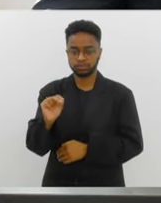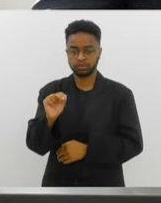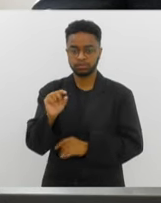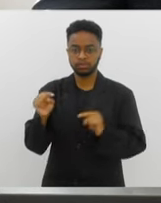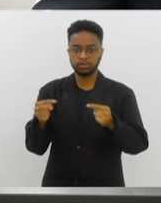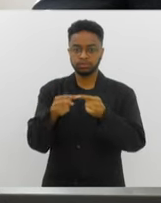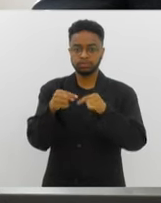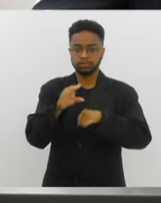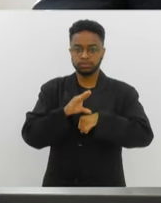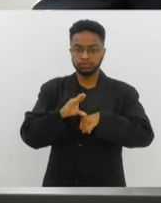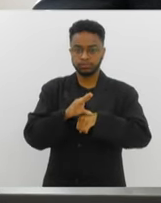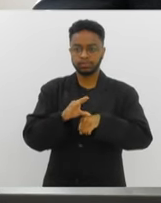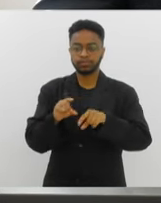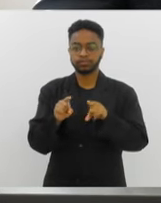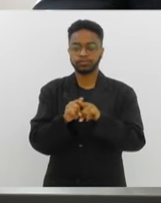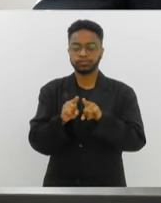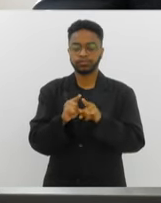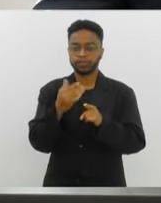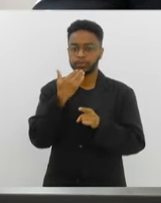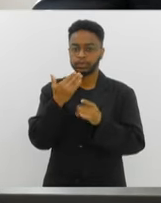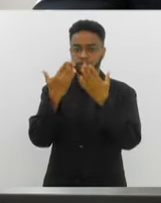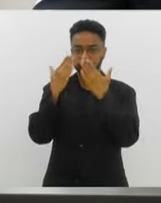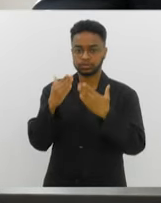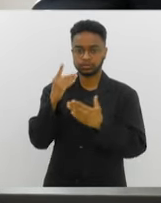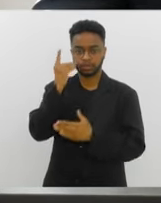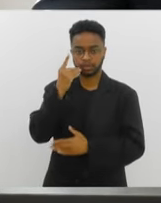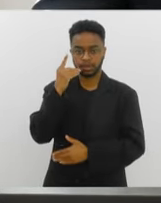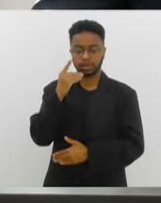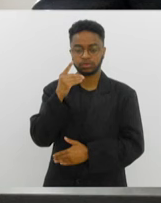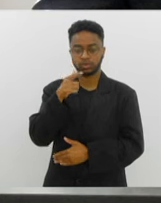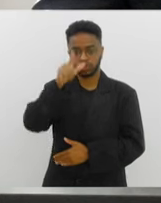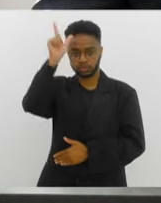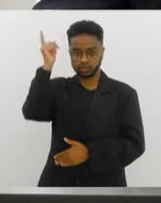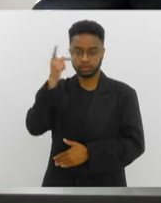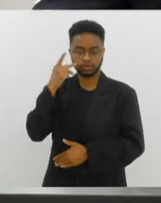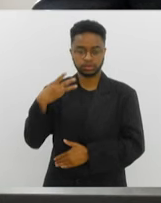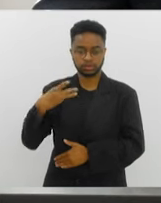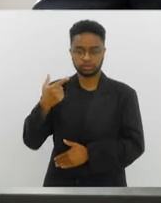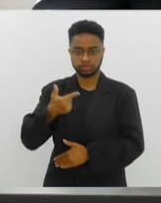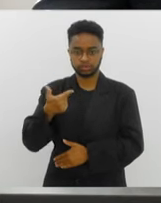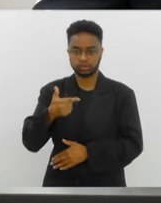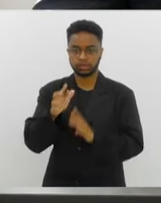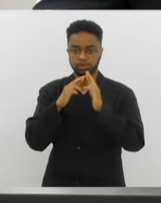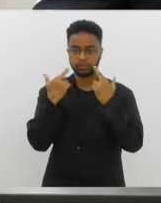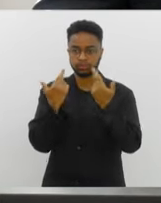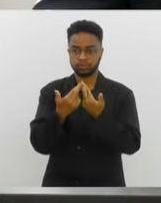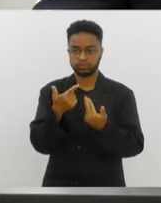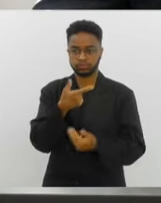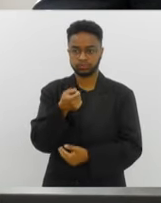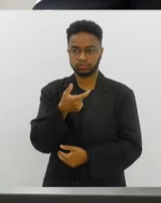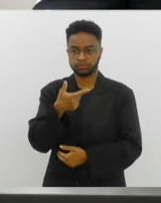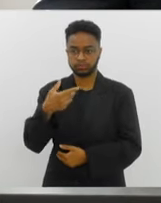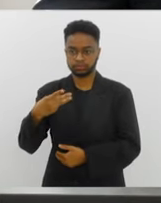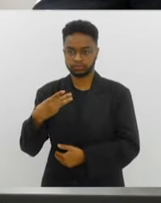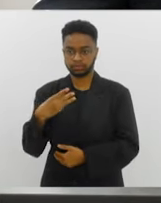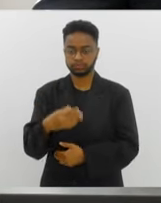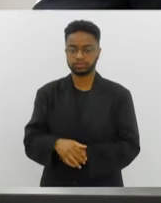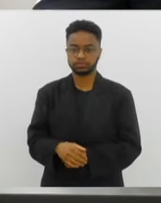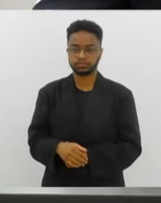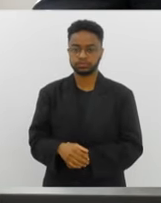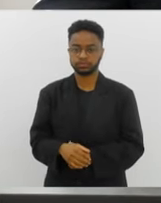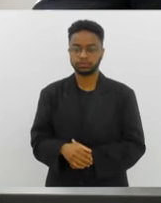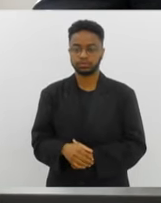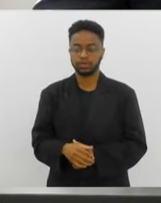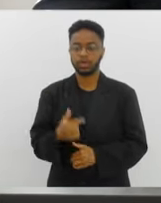pela constitucionalidade e havia um pedido de vista do deputado Luiz Paulo na 32ª reunião ordinária de 2023. Deputado Dr. Serginho, relator. Eu